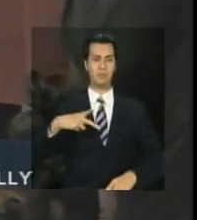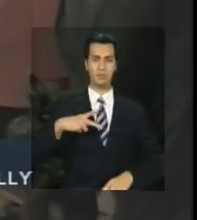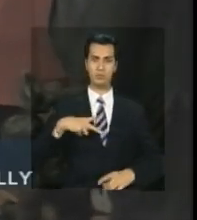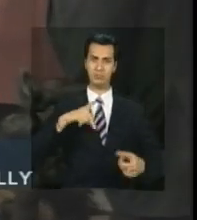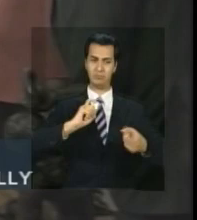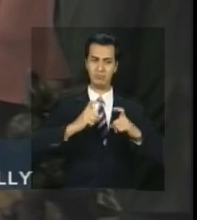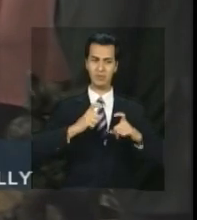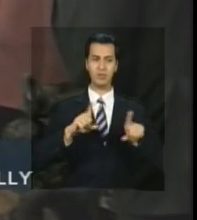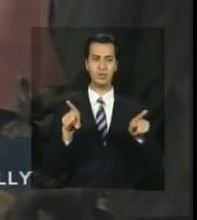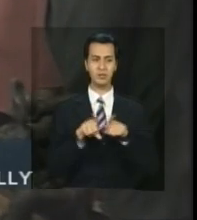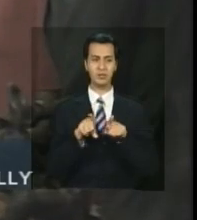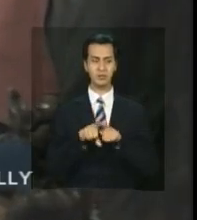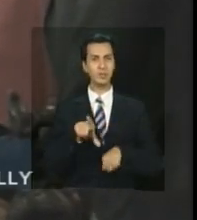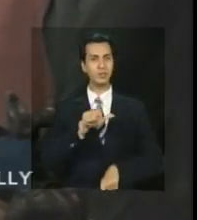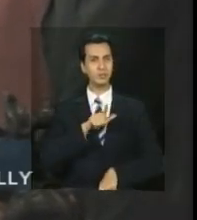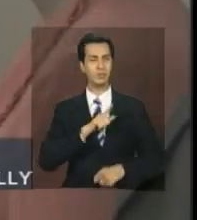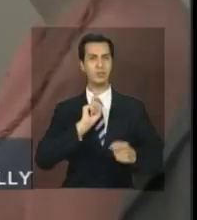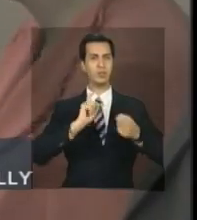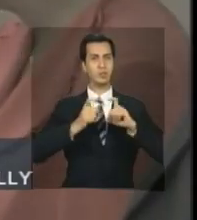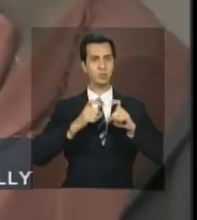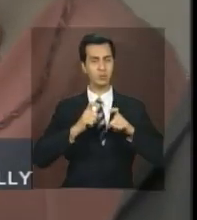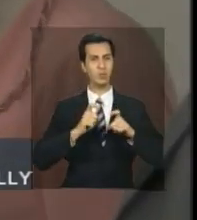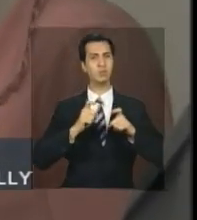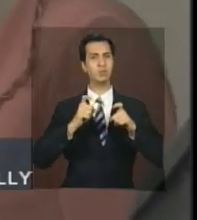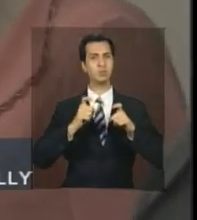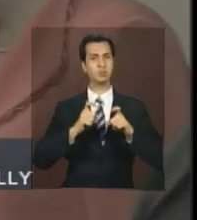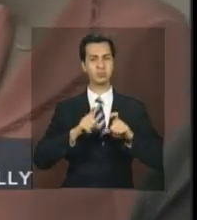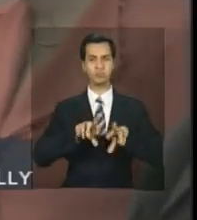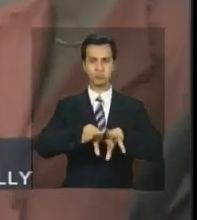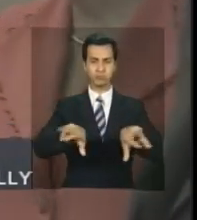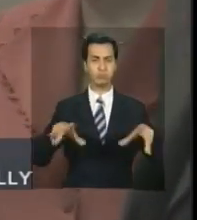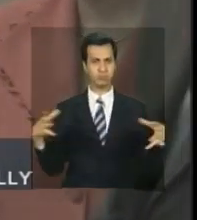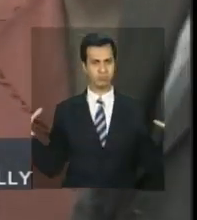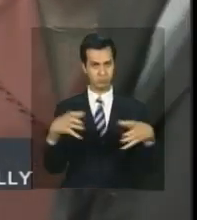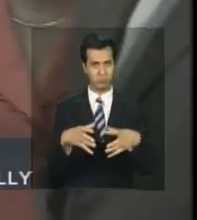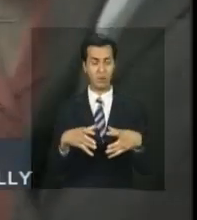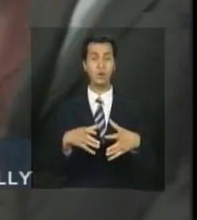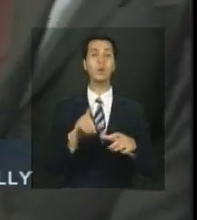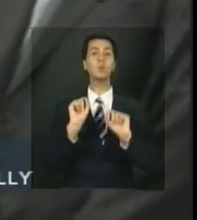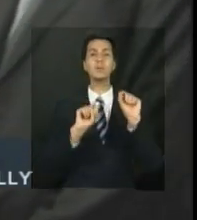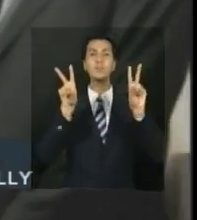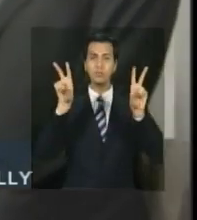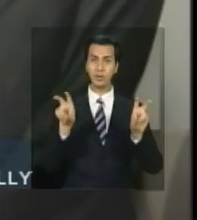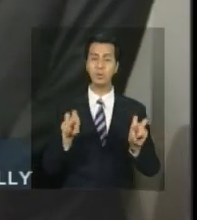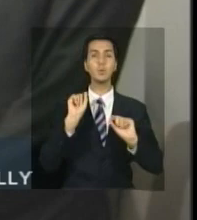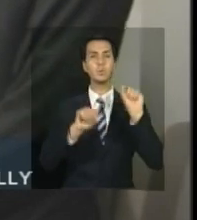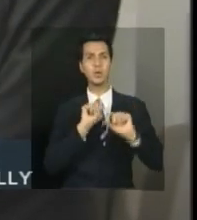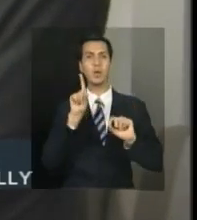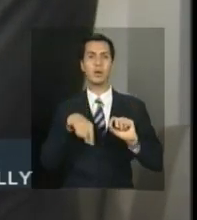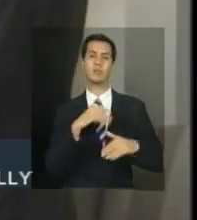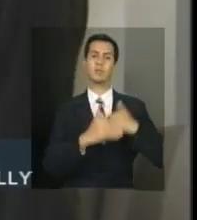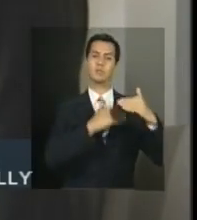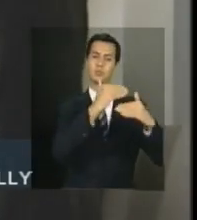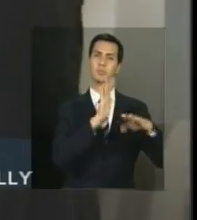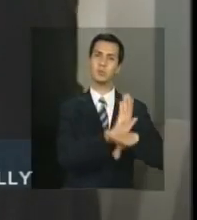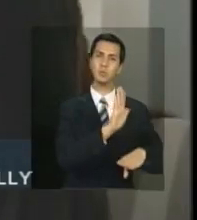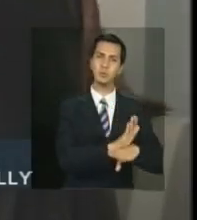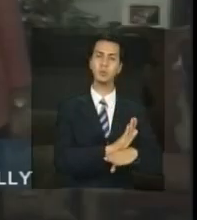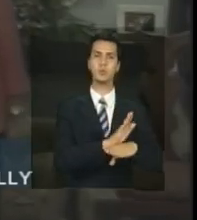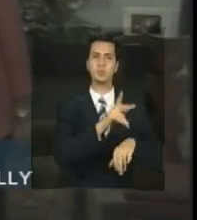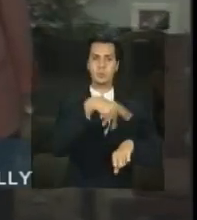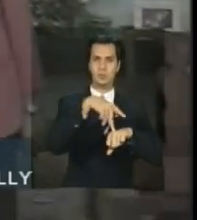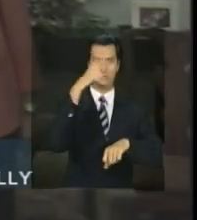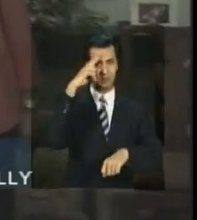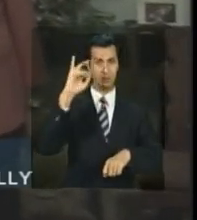uma reunião ampliada. Entre os assuntos tratados, destaque para a reconstrução e desenvolvimento econômico e social do